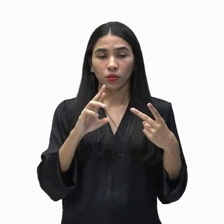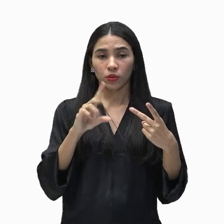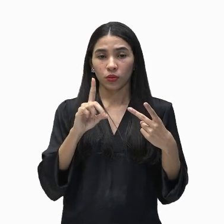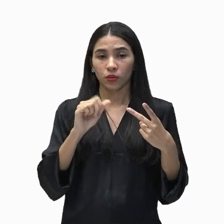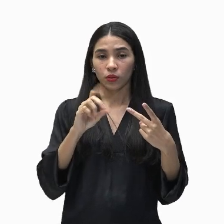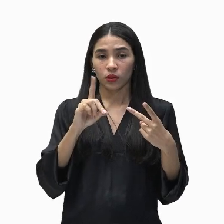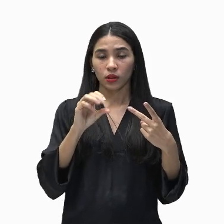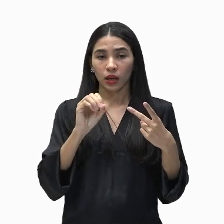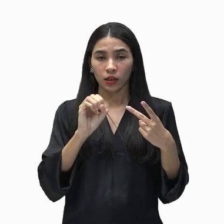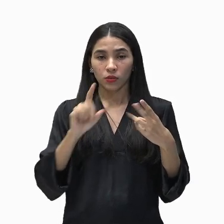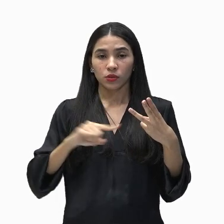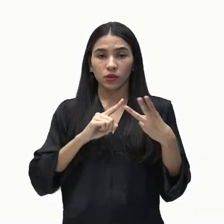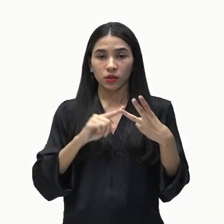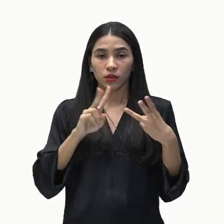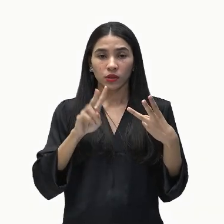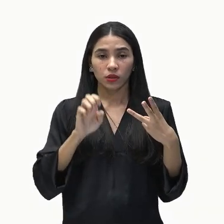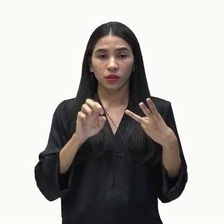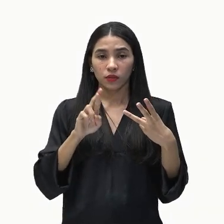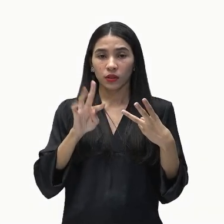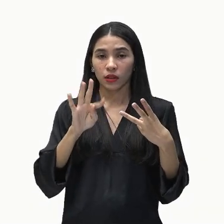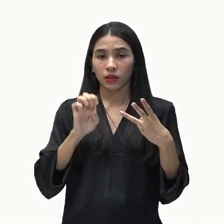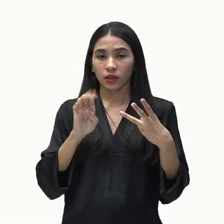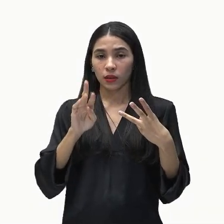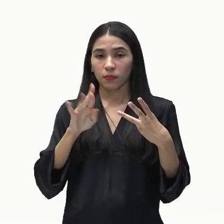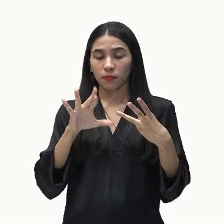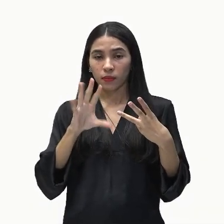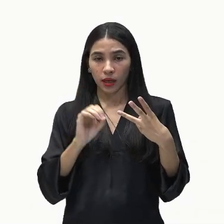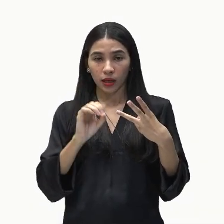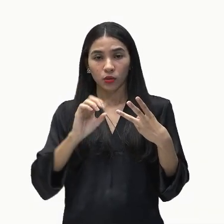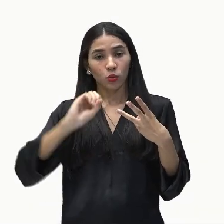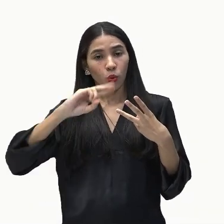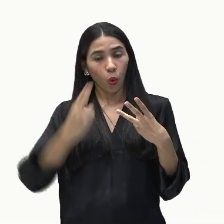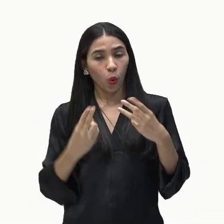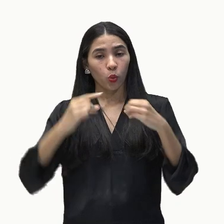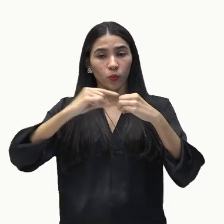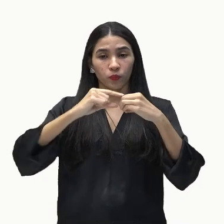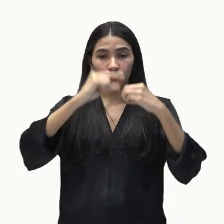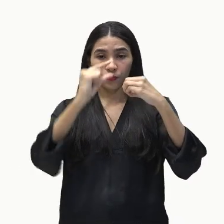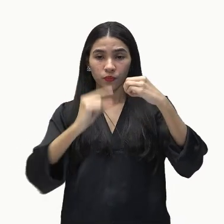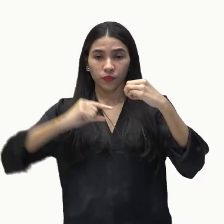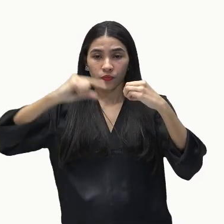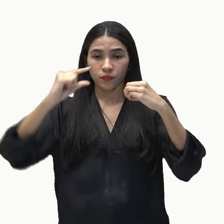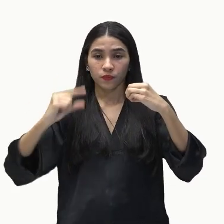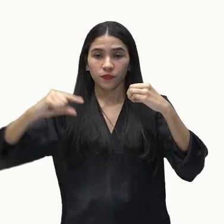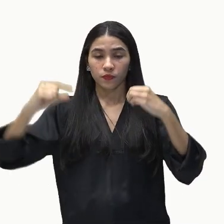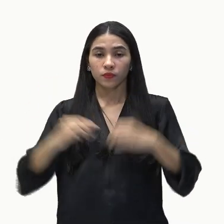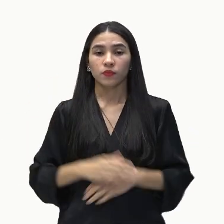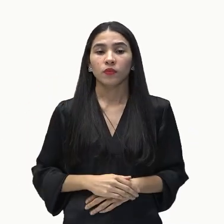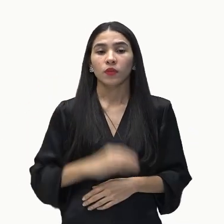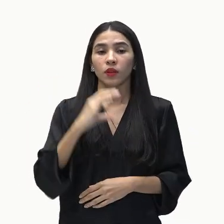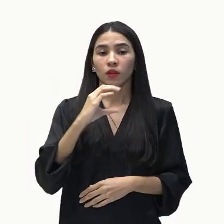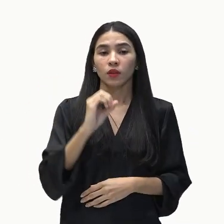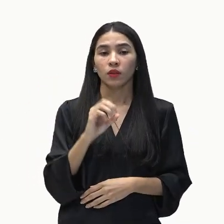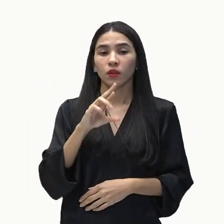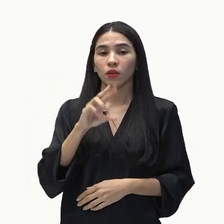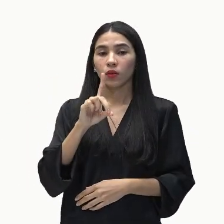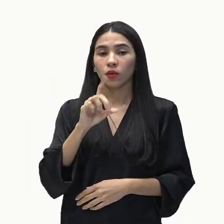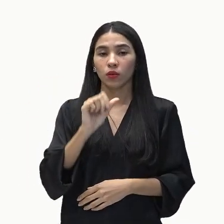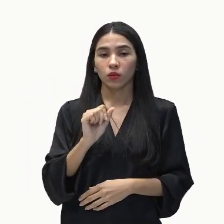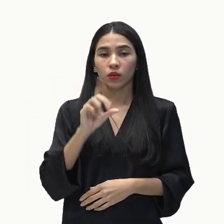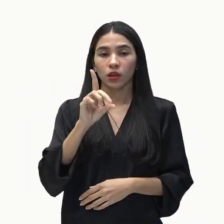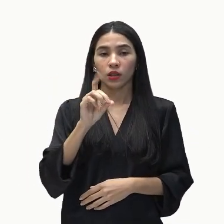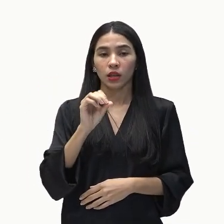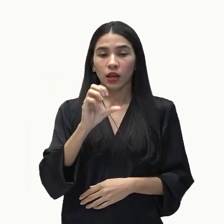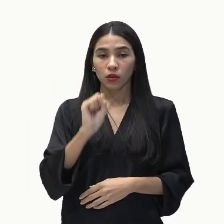outros indivíduos que não são cordados, que são classificados como invertebrados. Então, cordado é a presença de